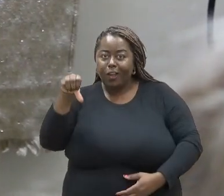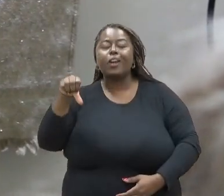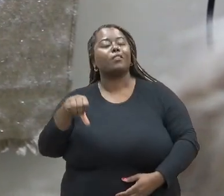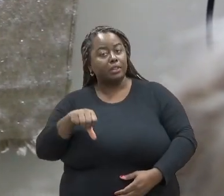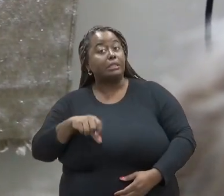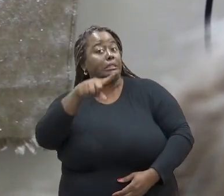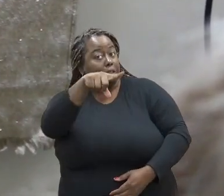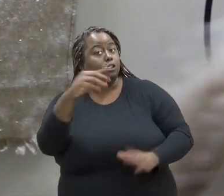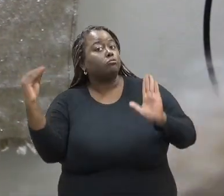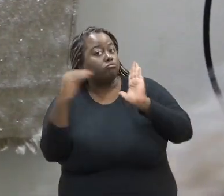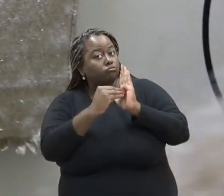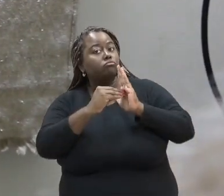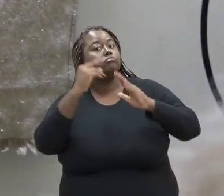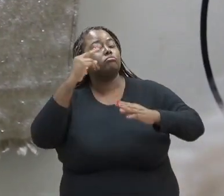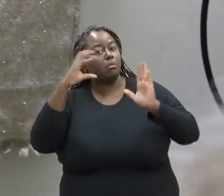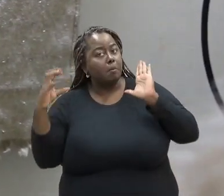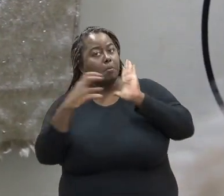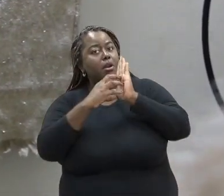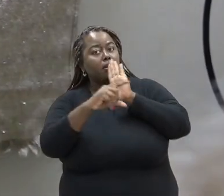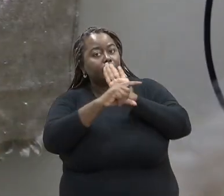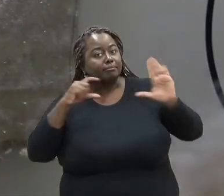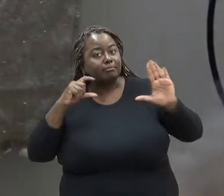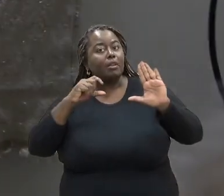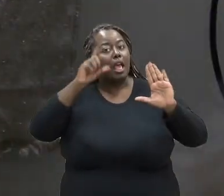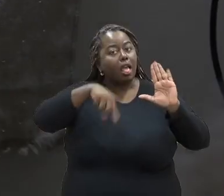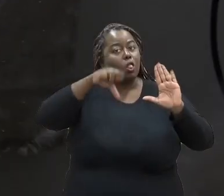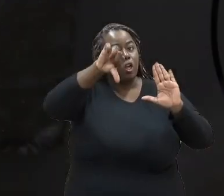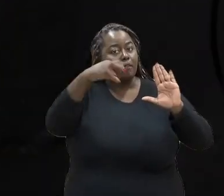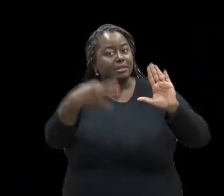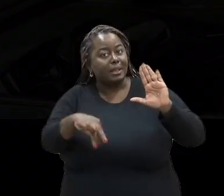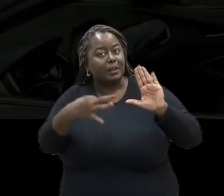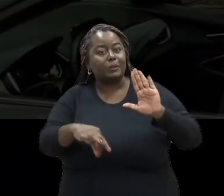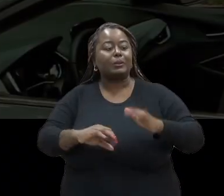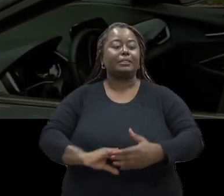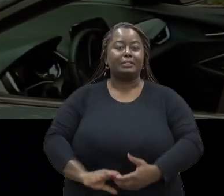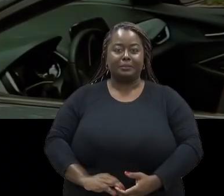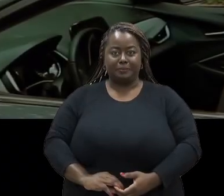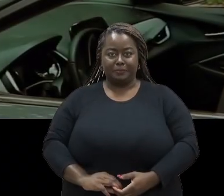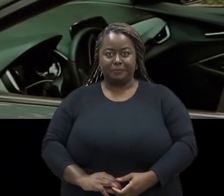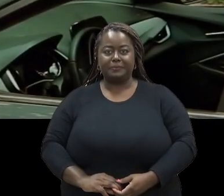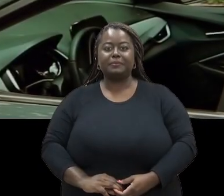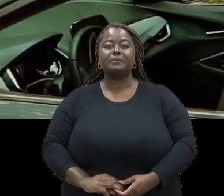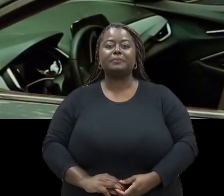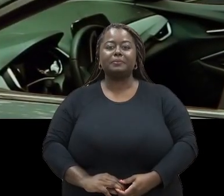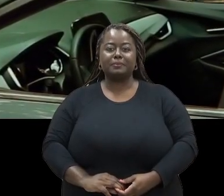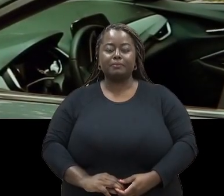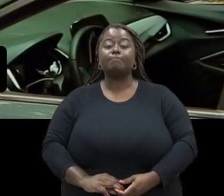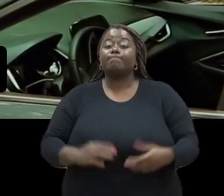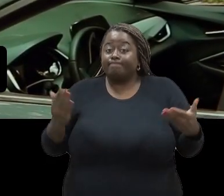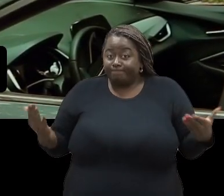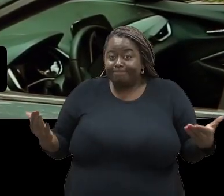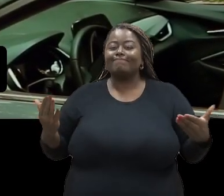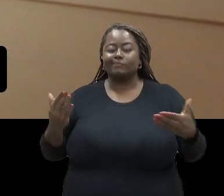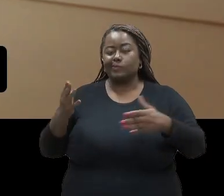Ó, põe a observação no boletim que em vez de 8 é o 9. Cena do curta, O Bipador de